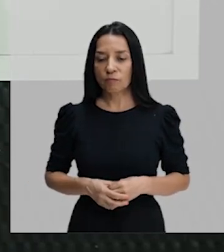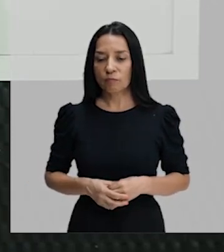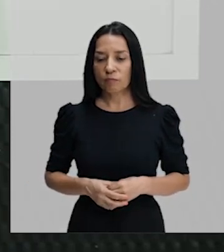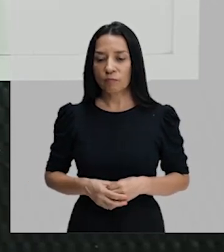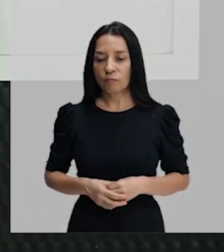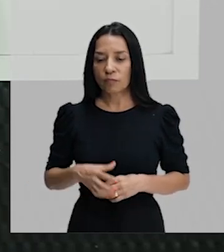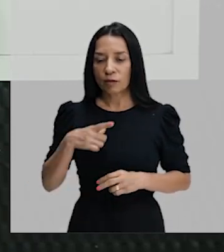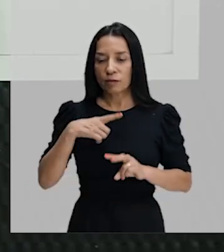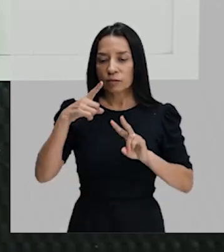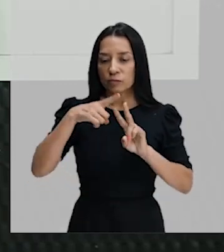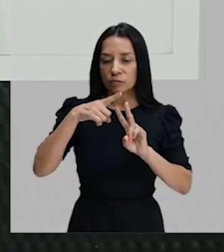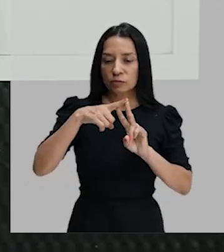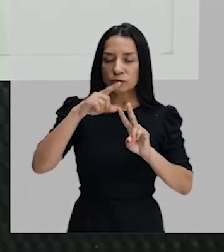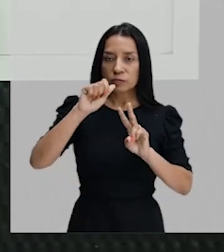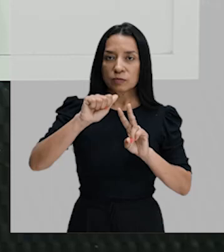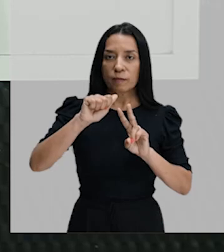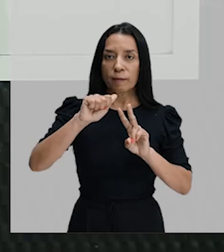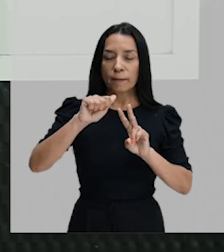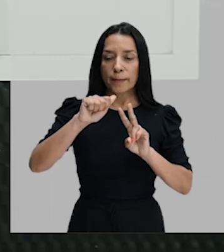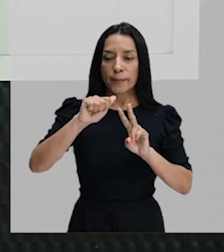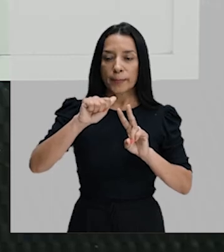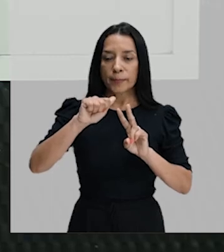Eu tenho um vetor A aqui qualquer, ó.